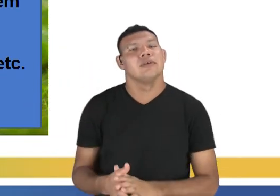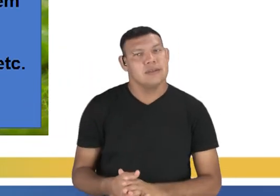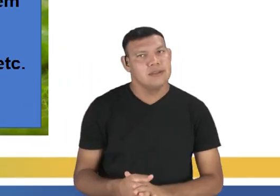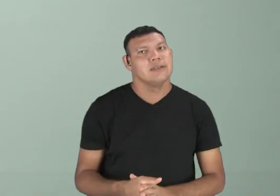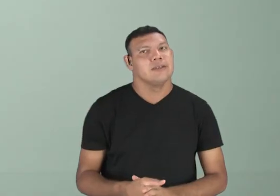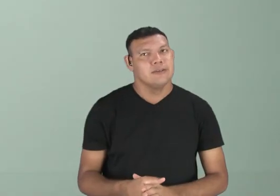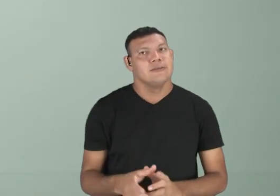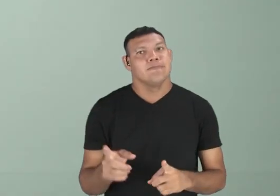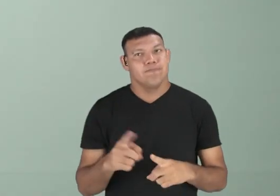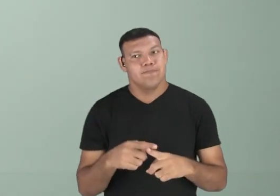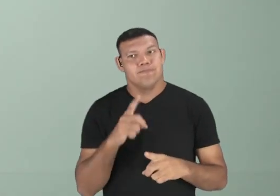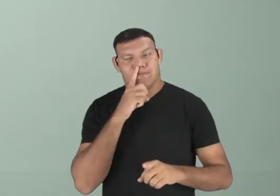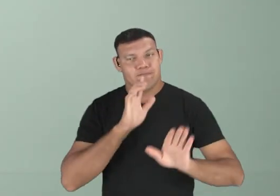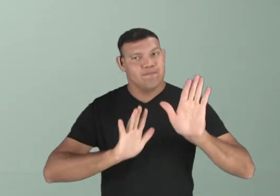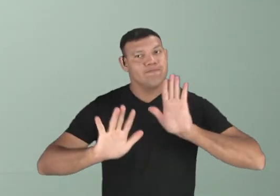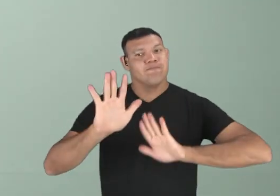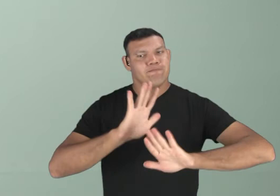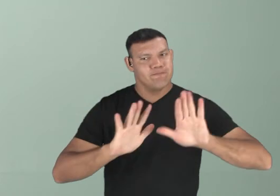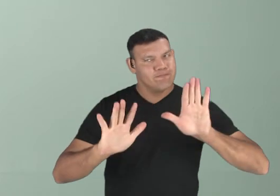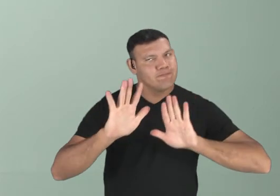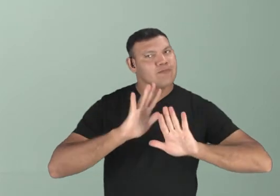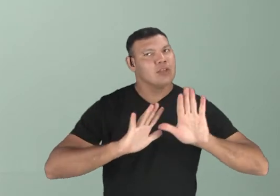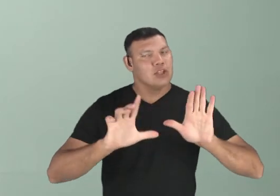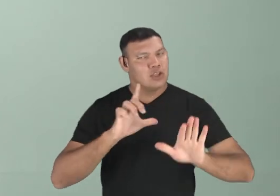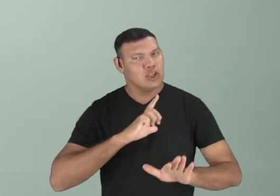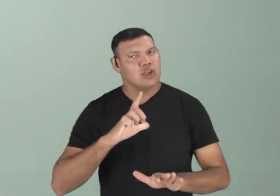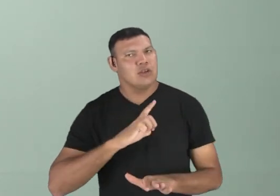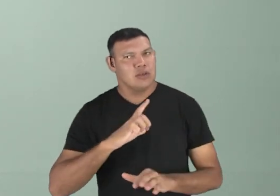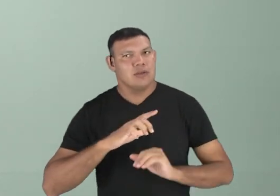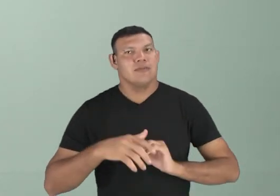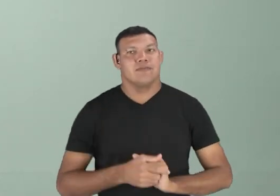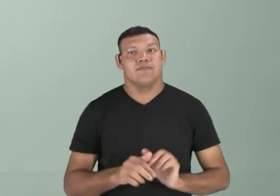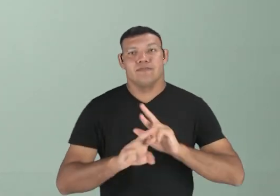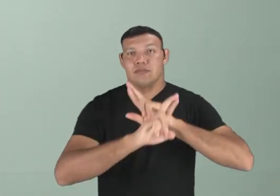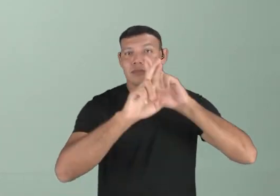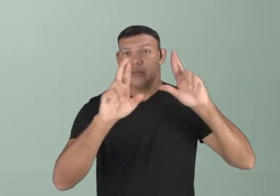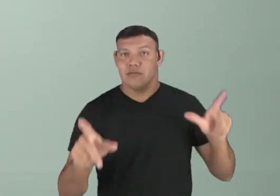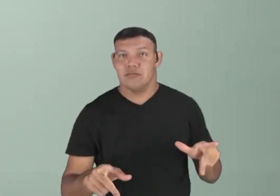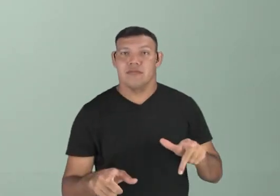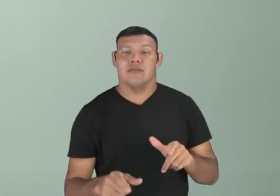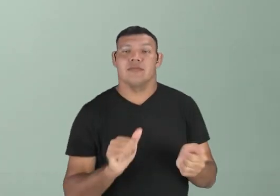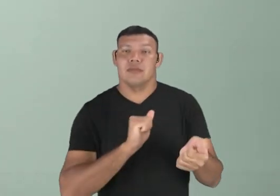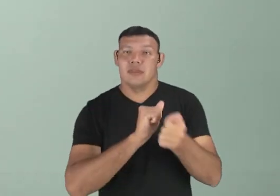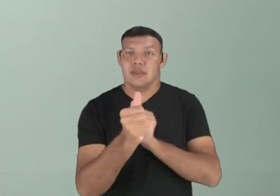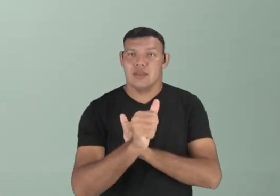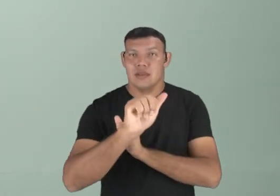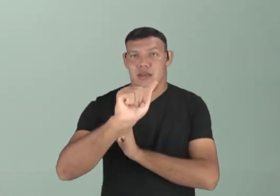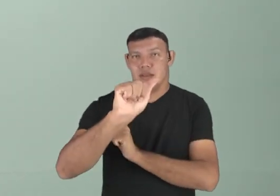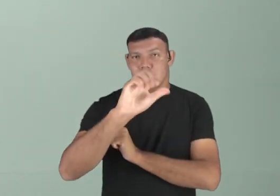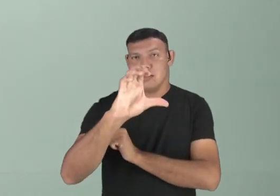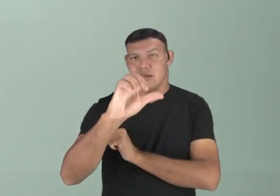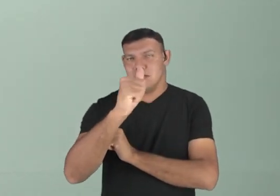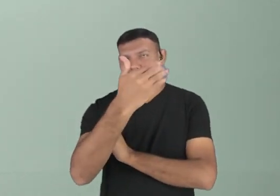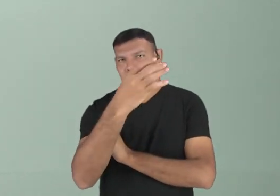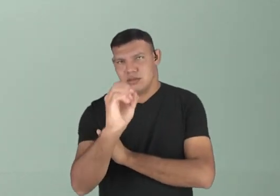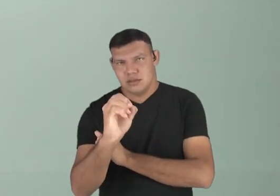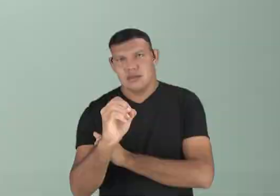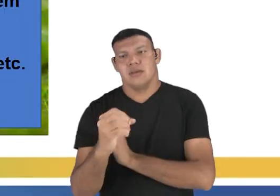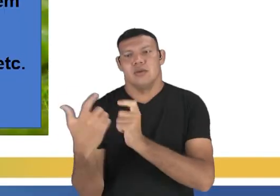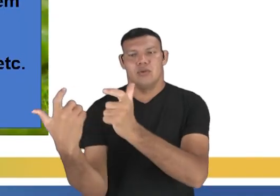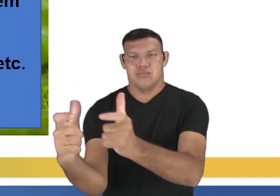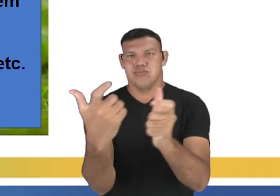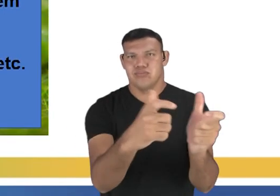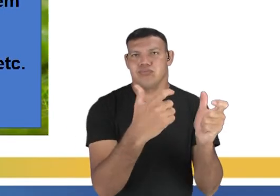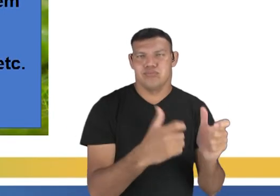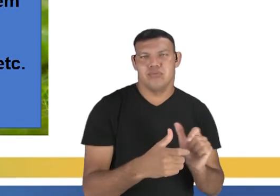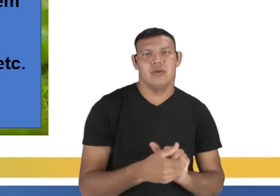galerinha, querendo ou não, o risco dele é maior. Diferente dos esportes radicais de ação, que podem ser realizados em ambientes